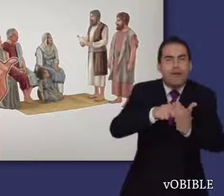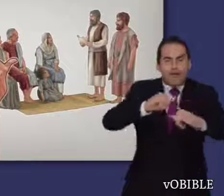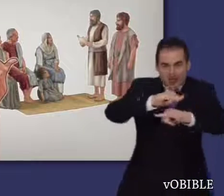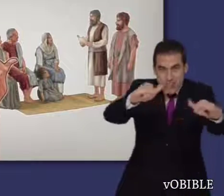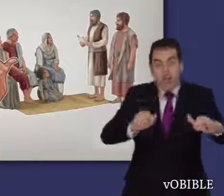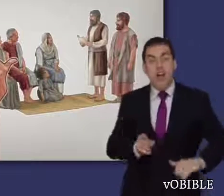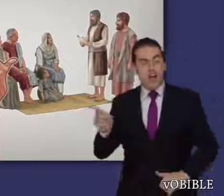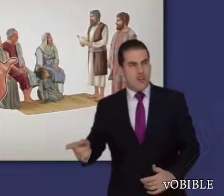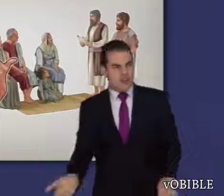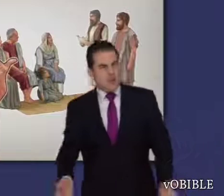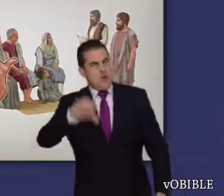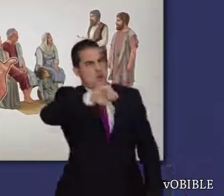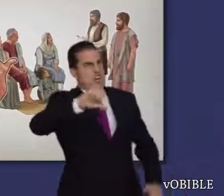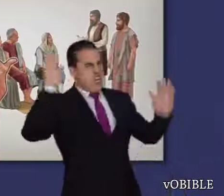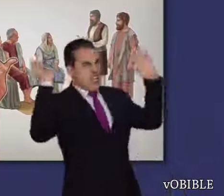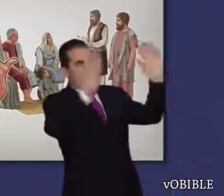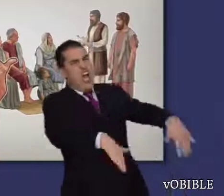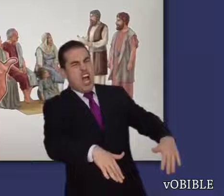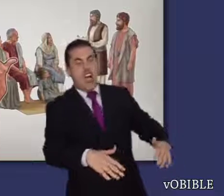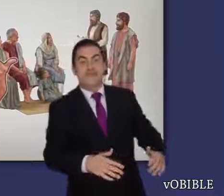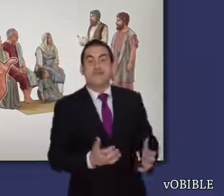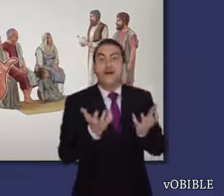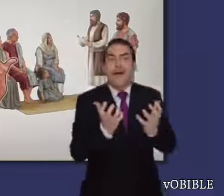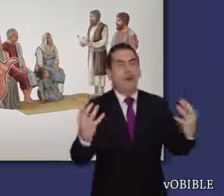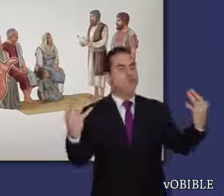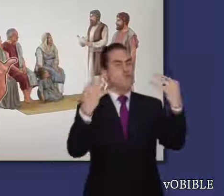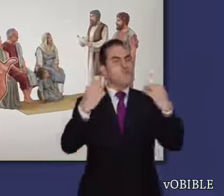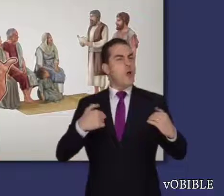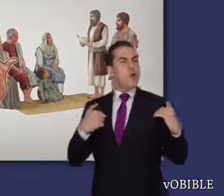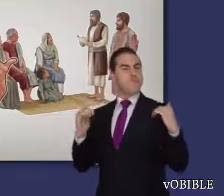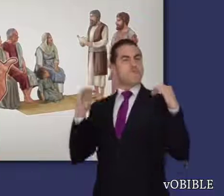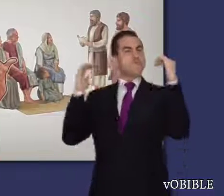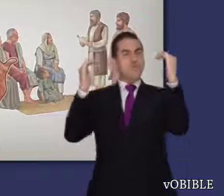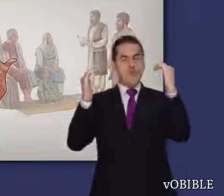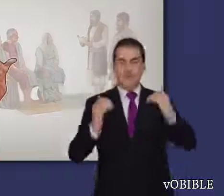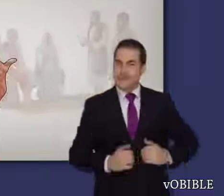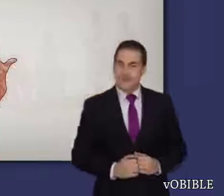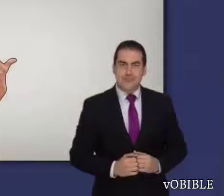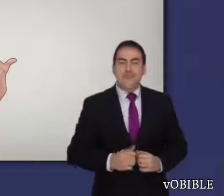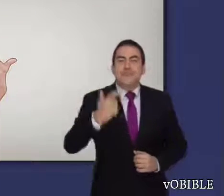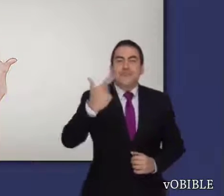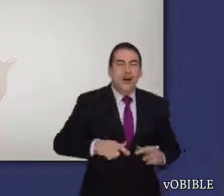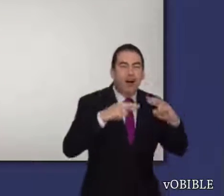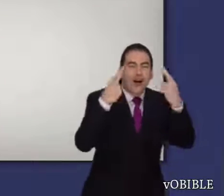Diótrefes não respeitava as orientações do corpo governante e queria ser a pessoa mais importante da congregação.